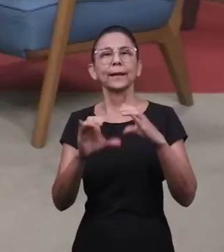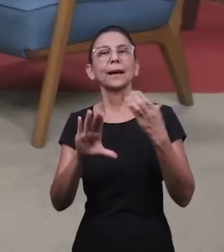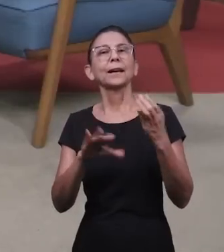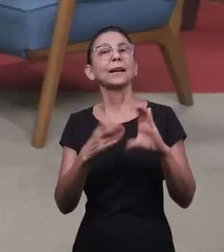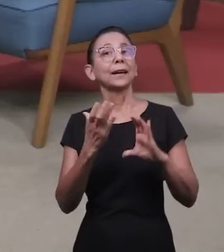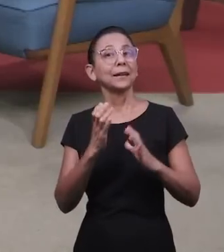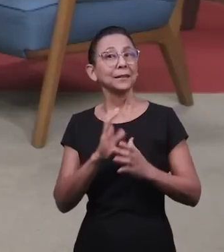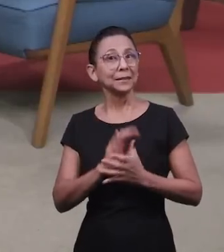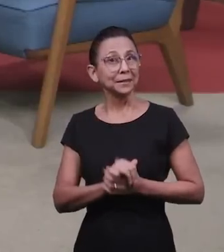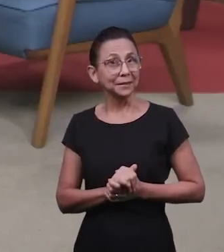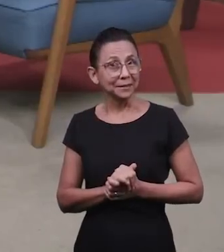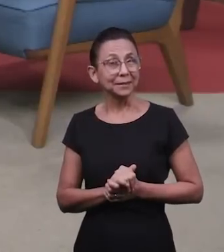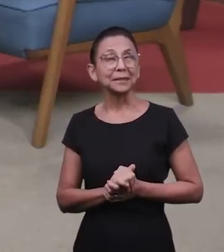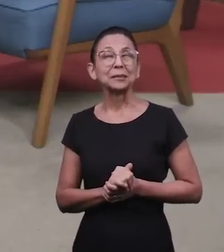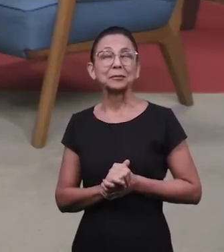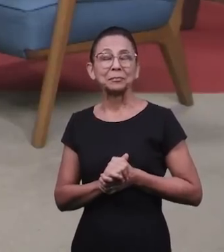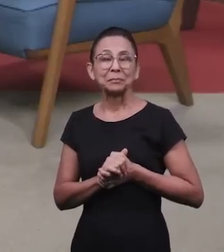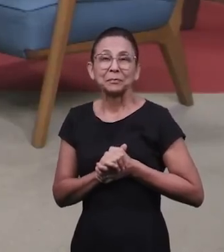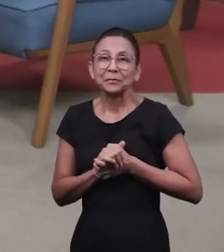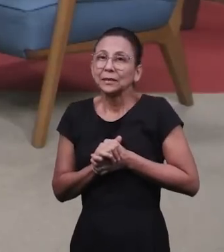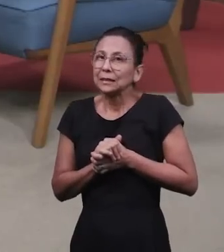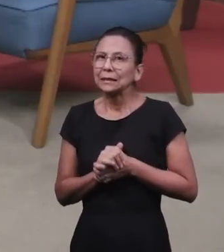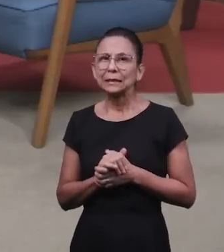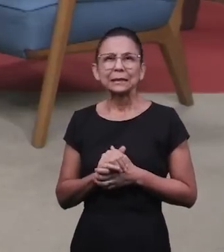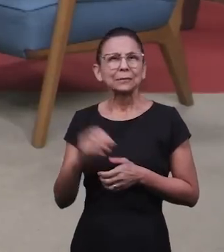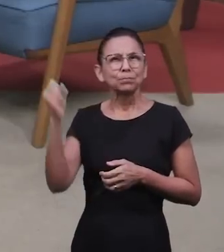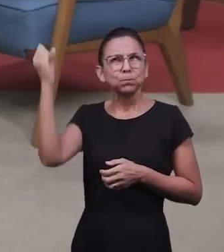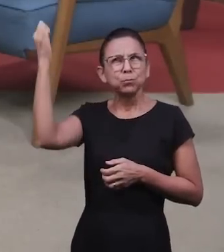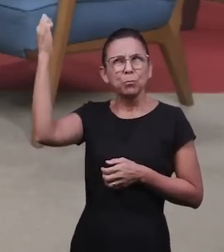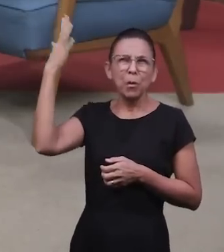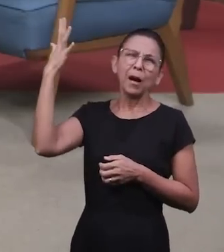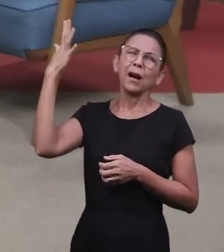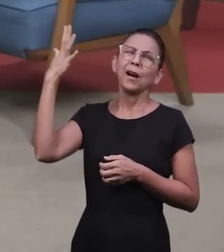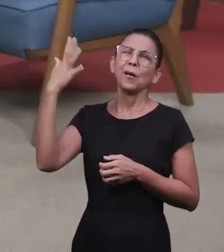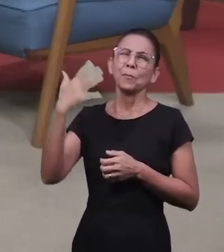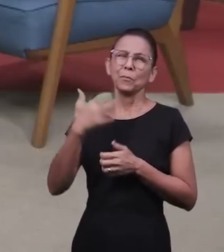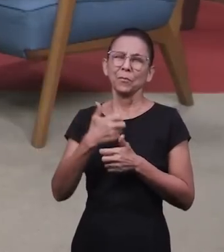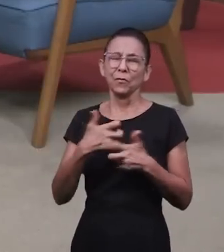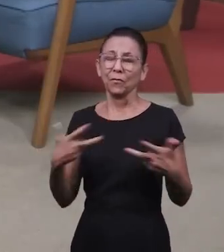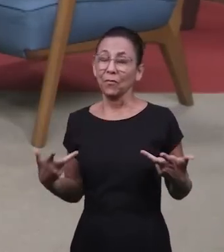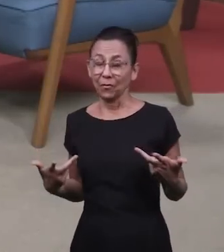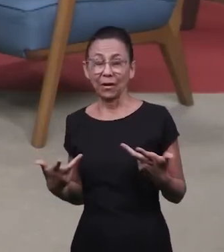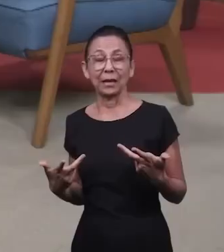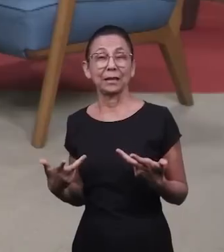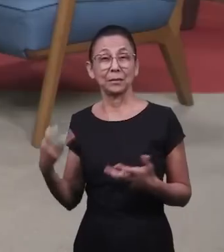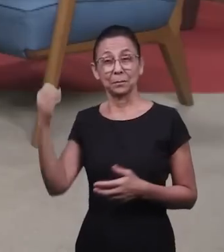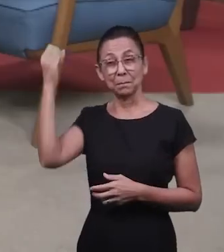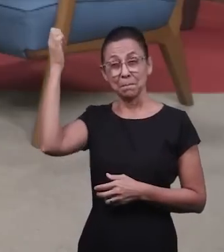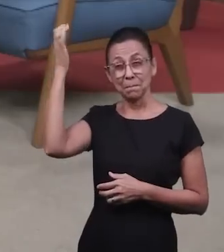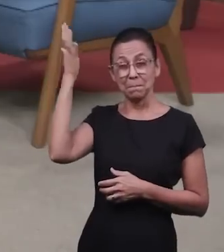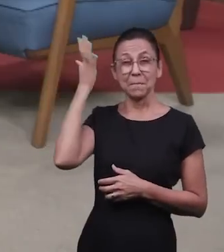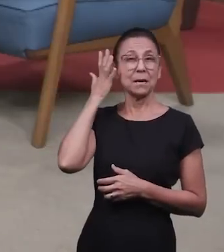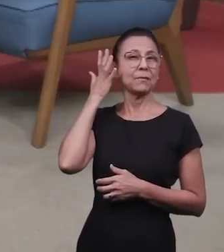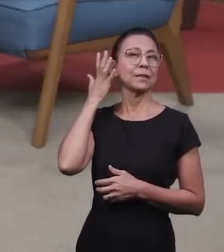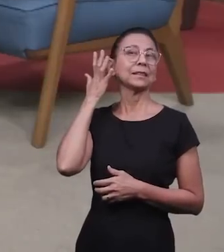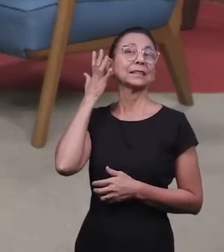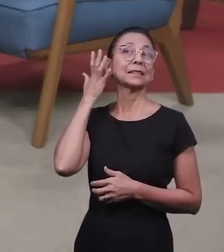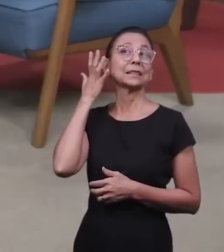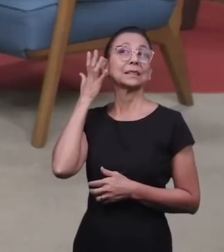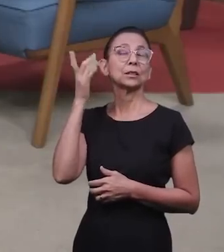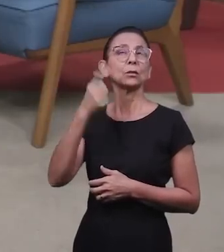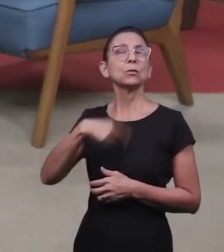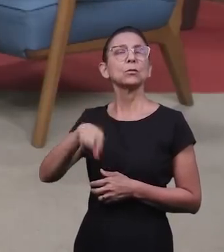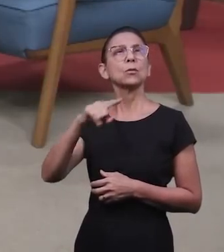No capítulo 4 e no esgota. É. No esgota. Então, nós vamos pensar alguma coisa aqui. É impossível.